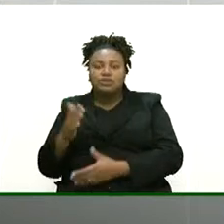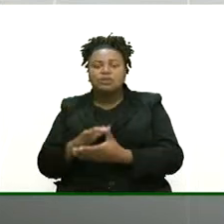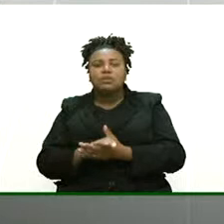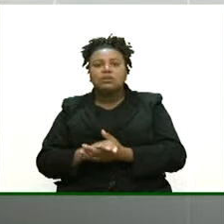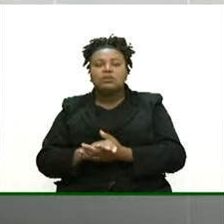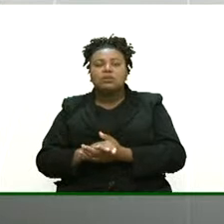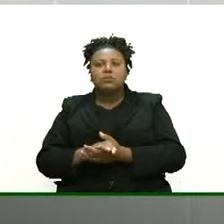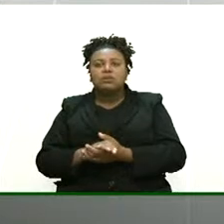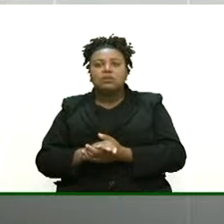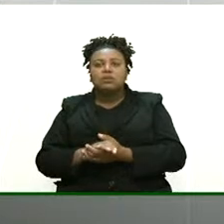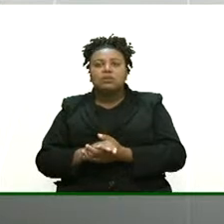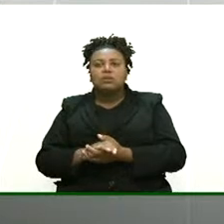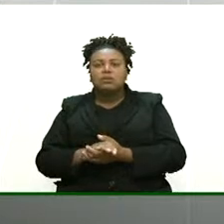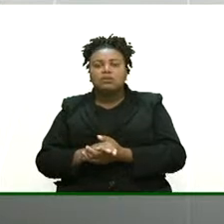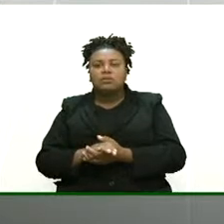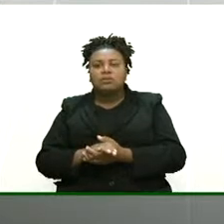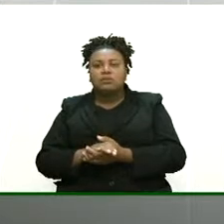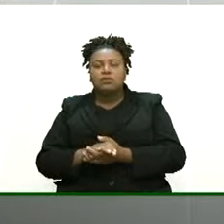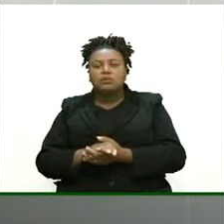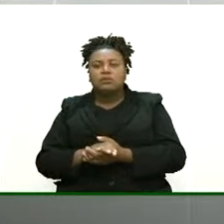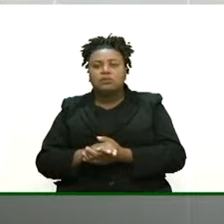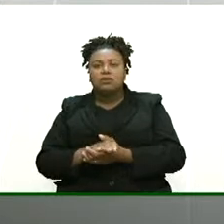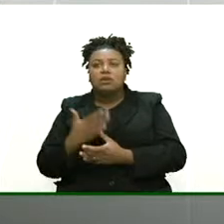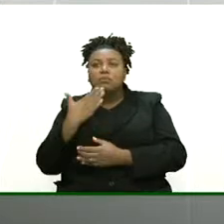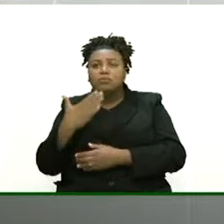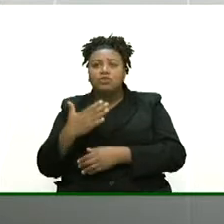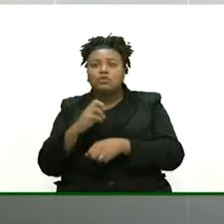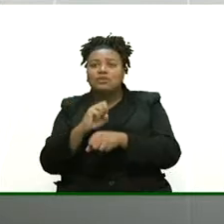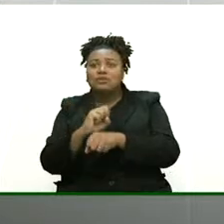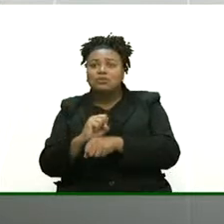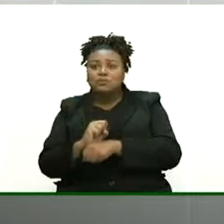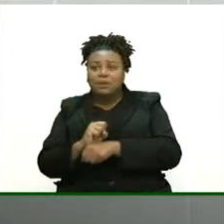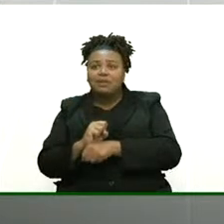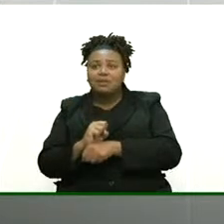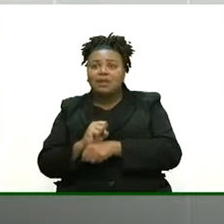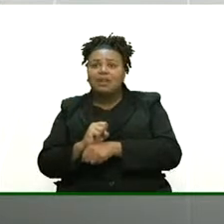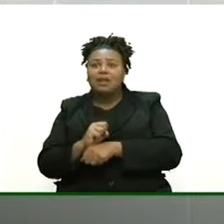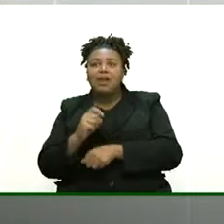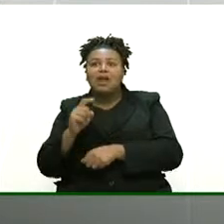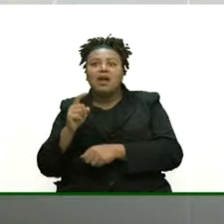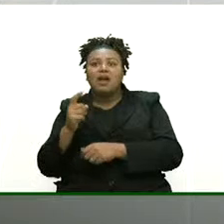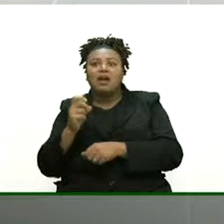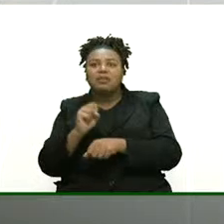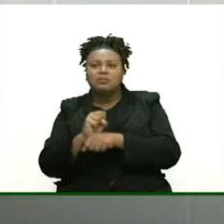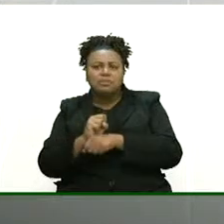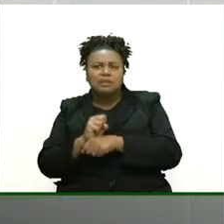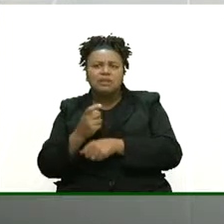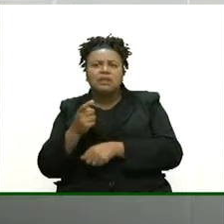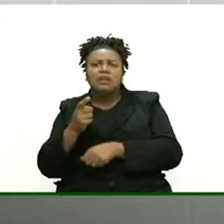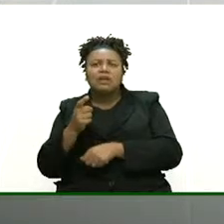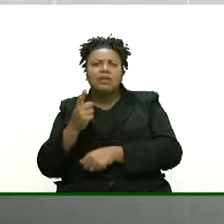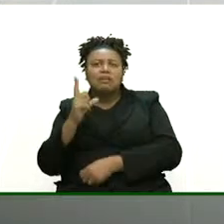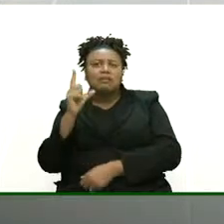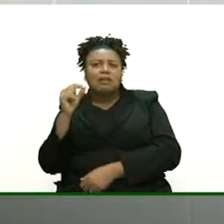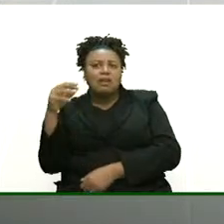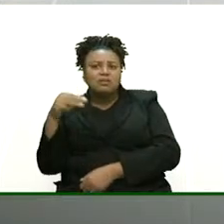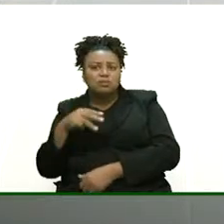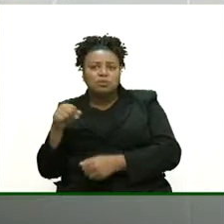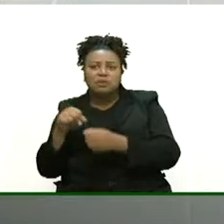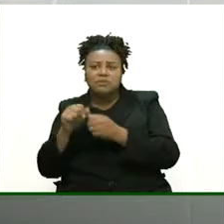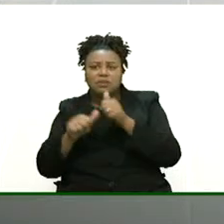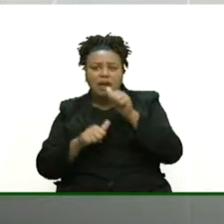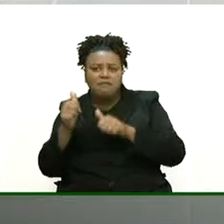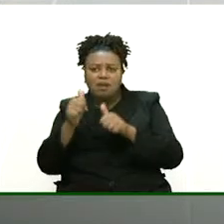tivéssemos condições de cancelar a sessão por um tempo, 10, 15 minutos, 10 minutos, para poder fazer